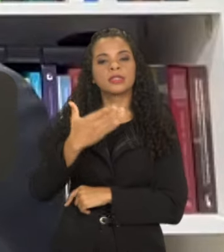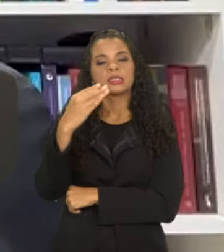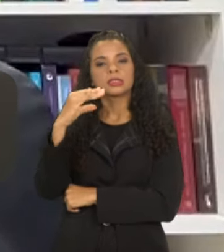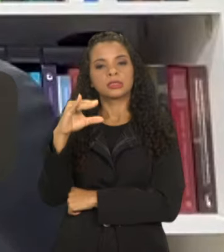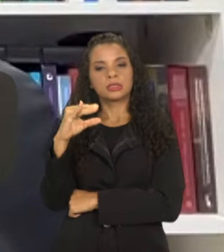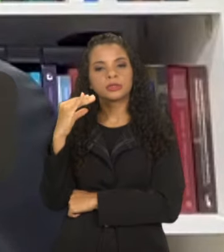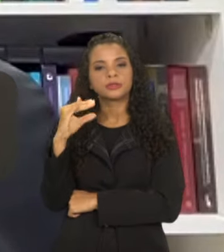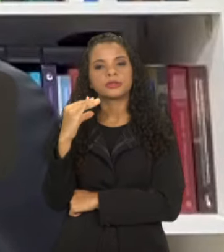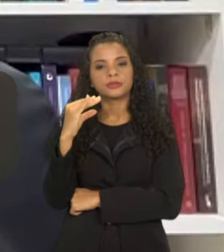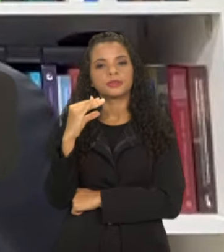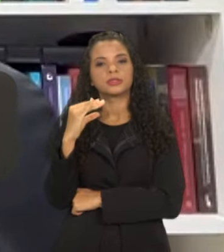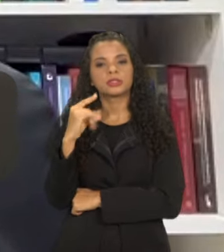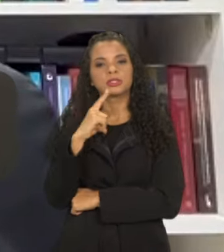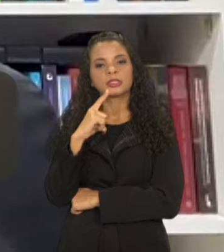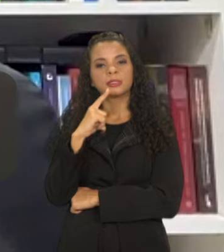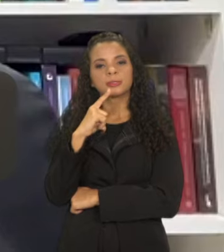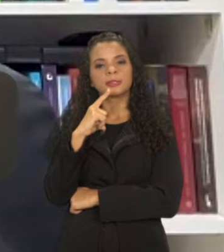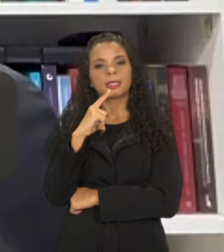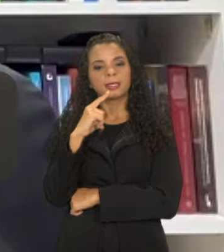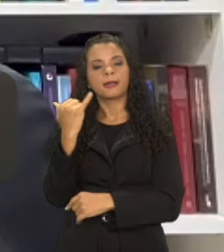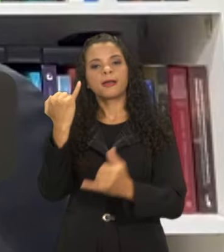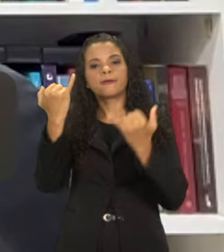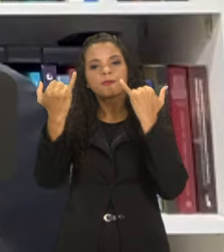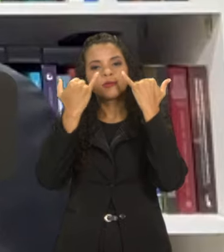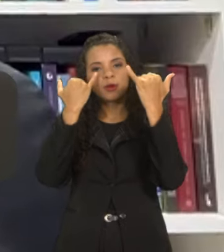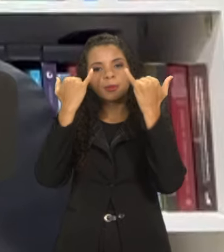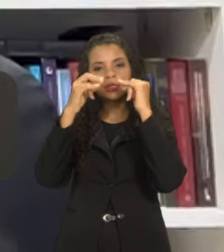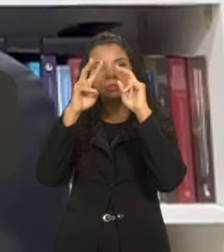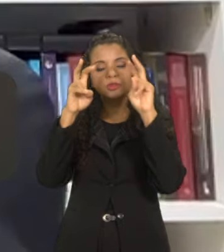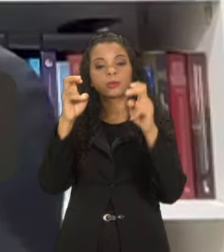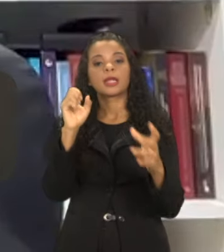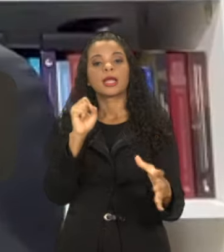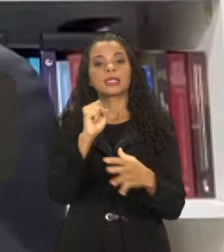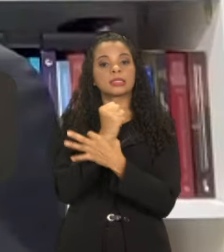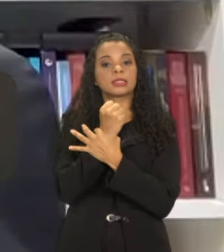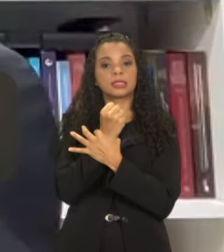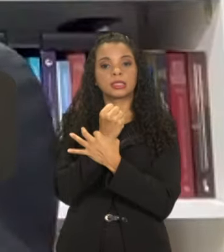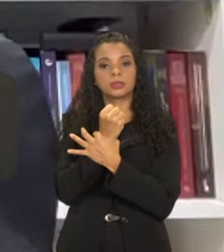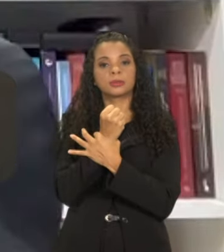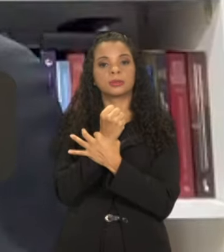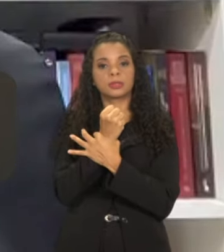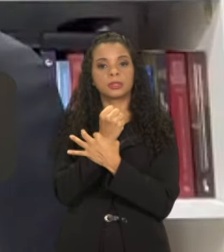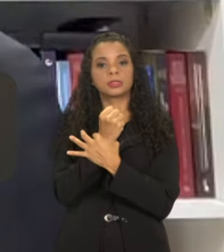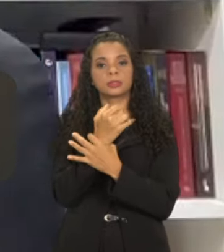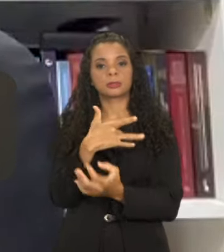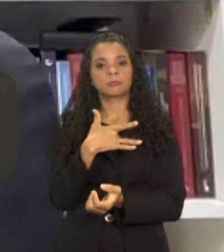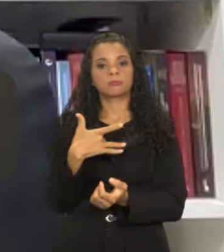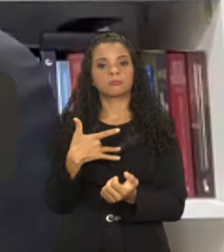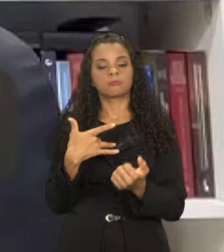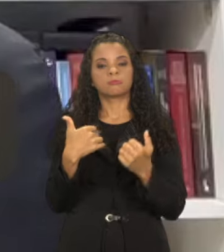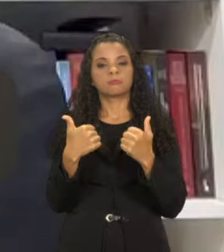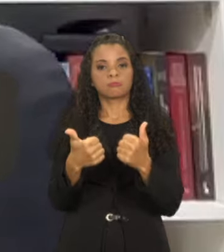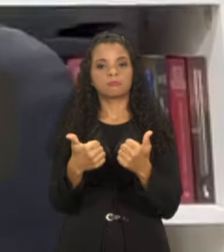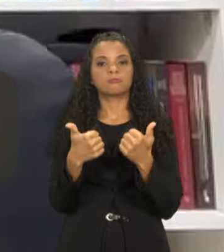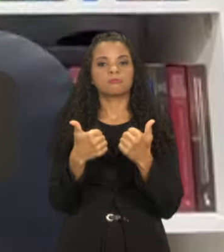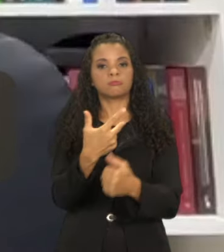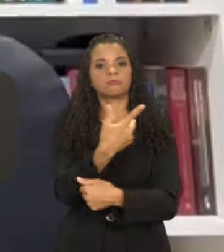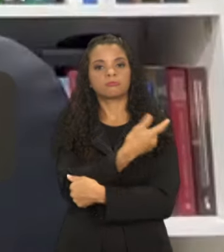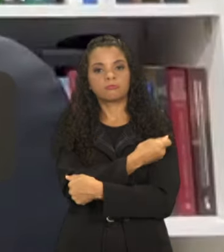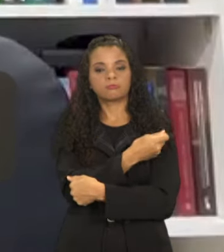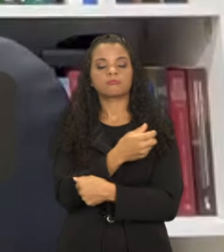acompanhadas de ampla informação sobre eficácia, segurança e contraindicação dos imunizantes. É que